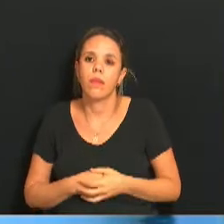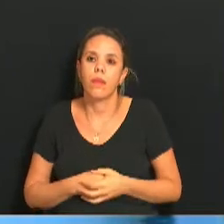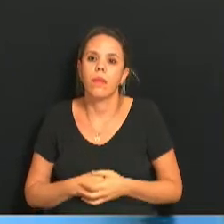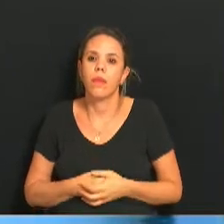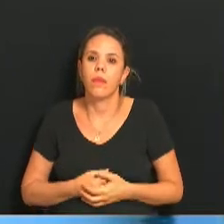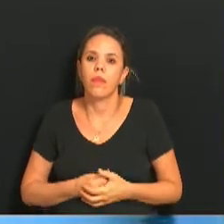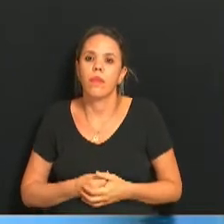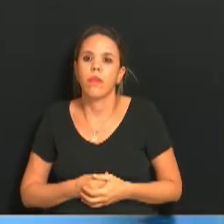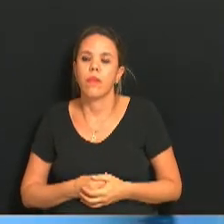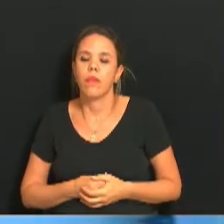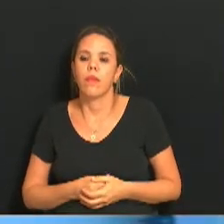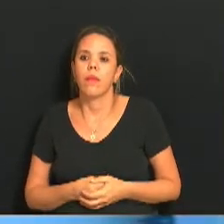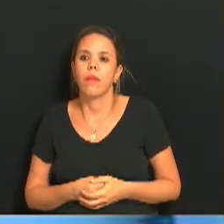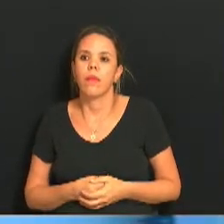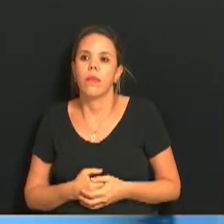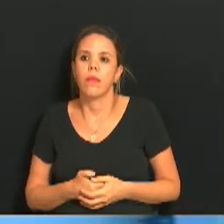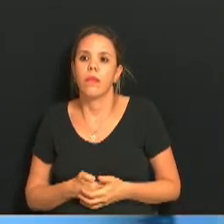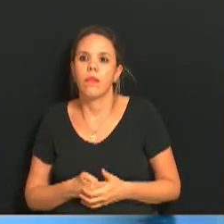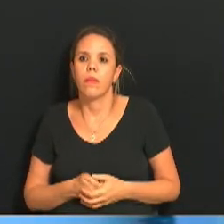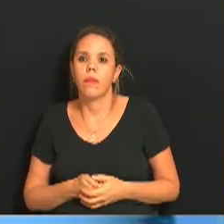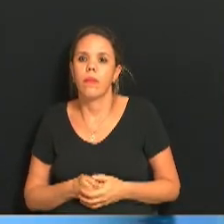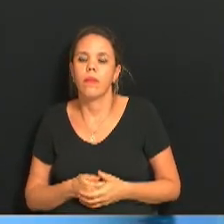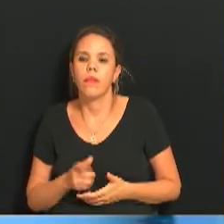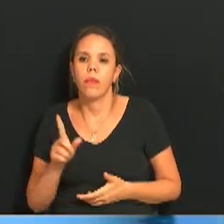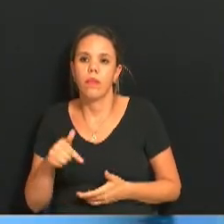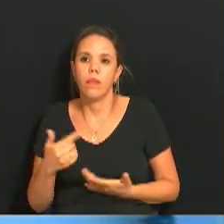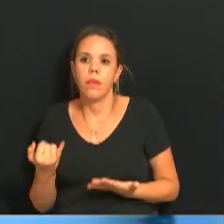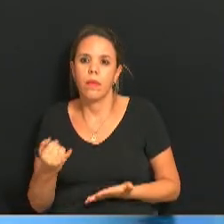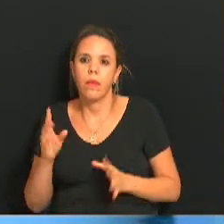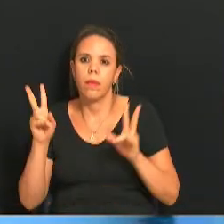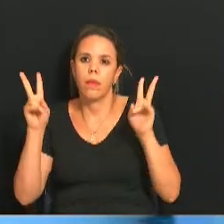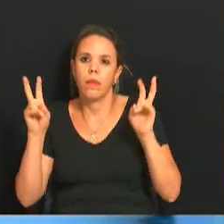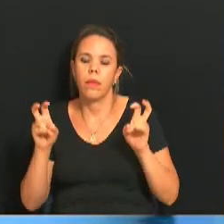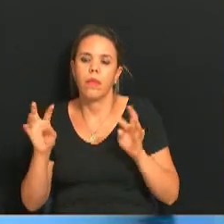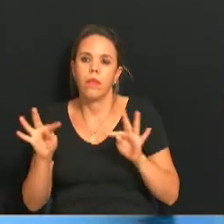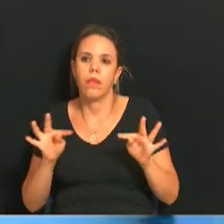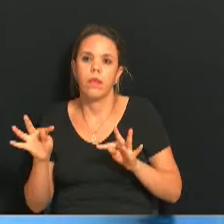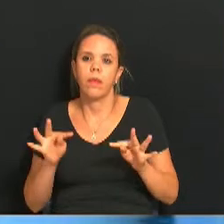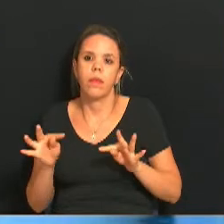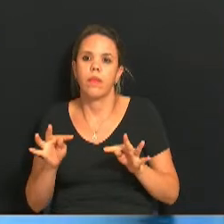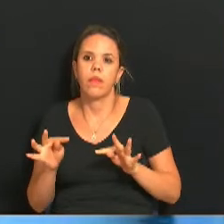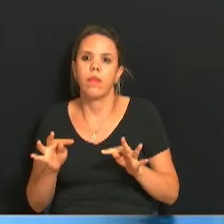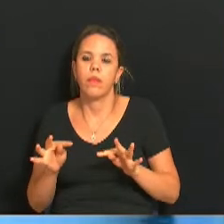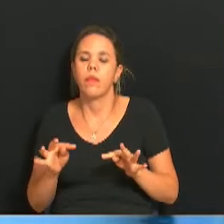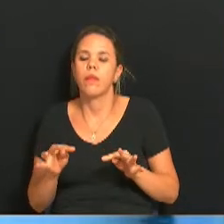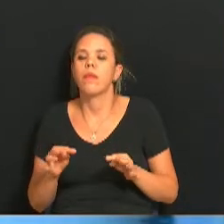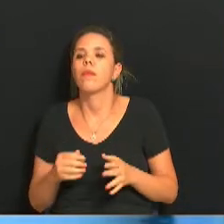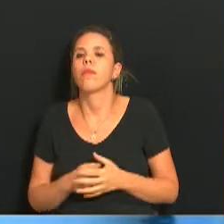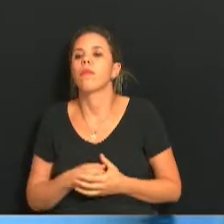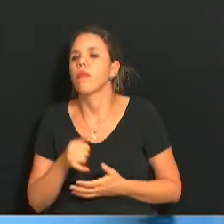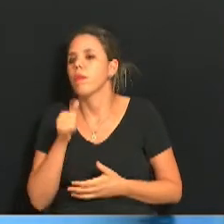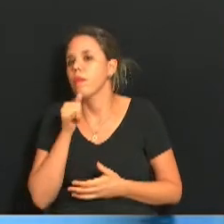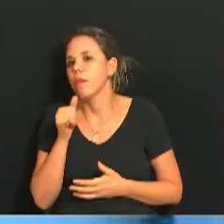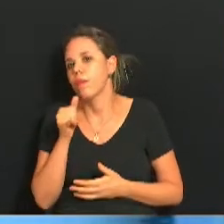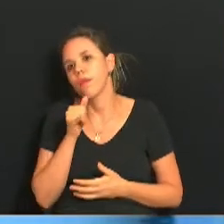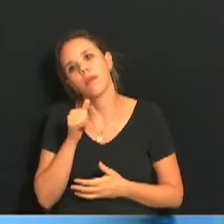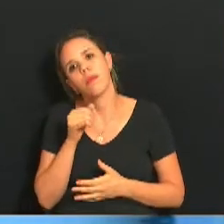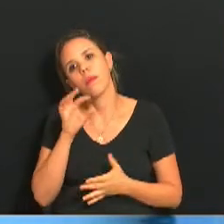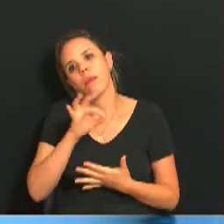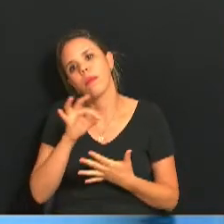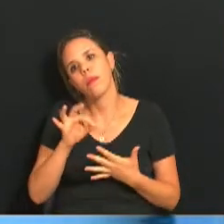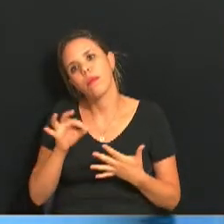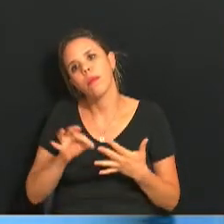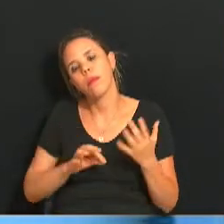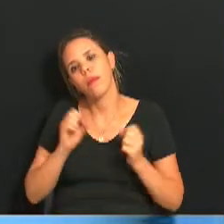bibliografia do concurso é considerando que a gente está tratando de um complexo Fabril é ou seja de um conjunto